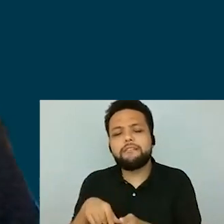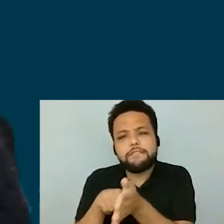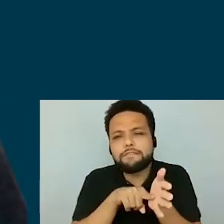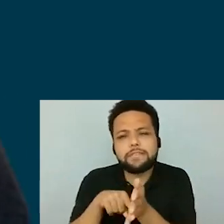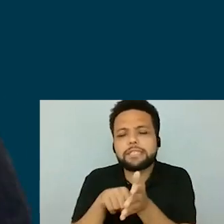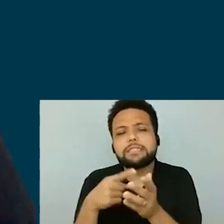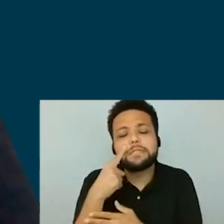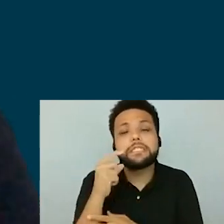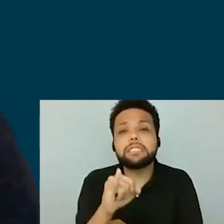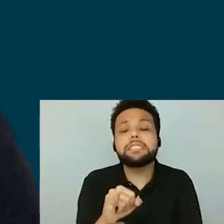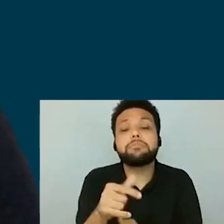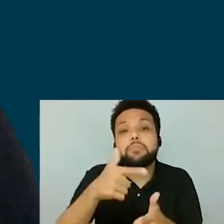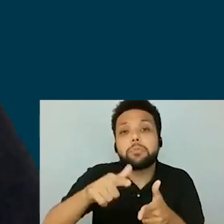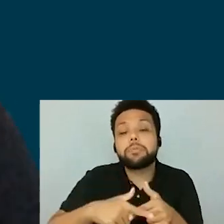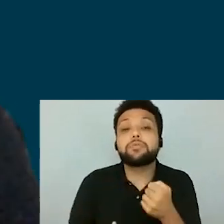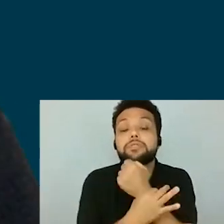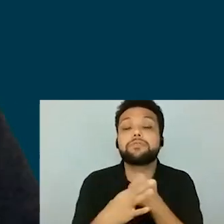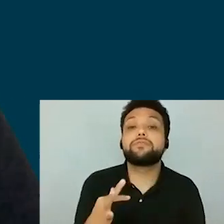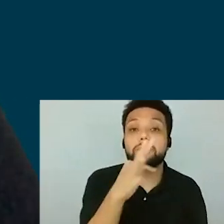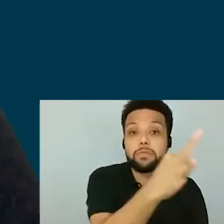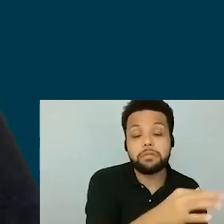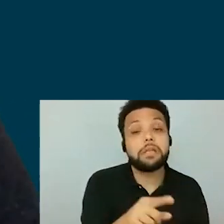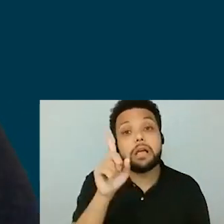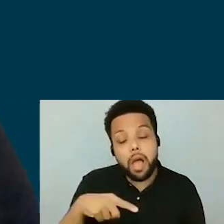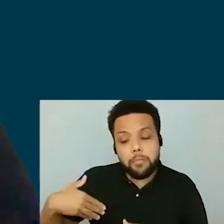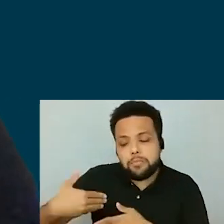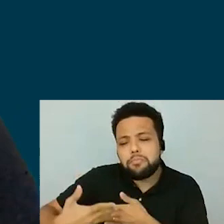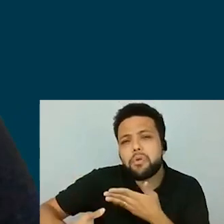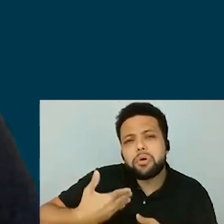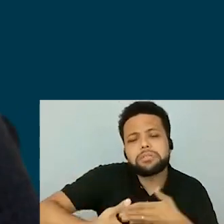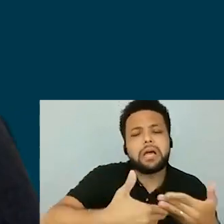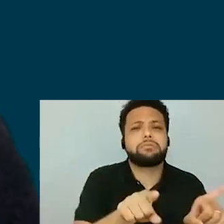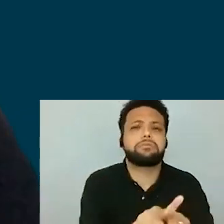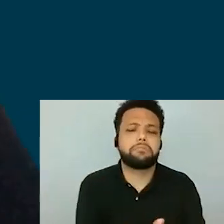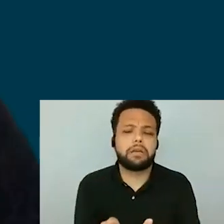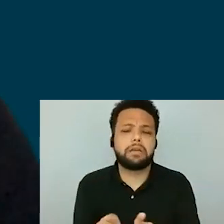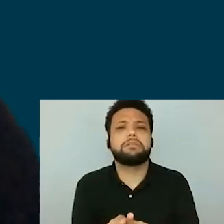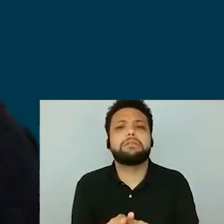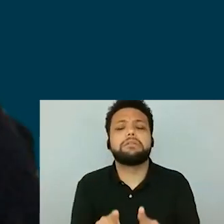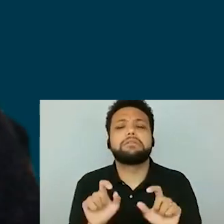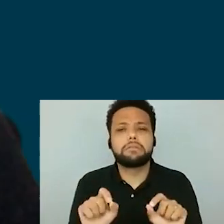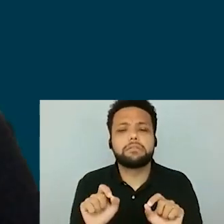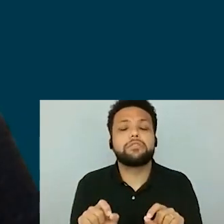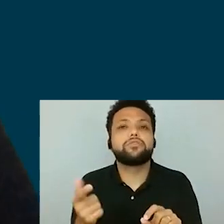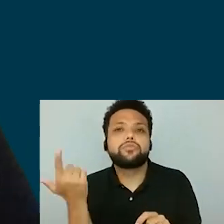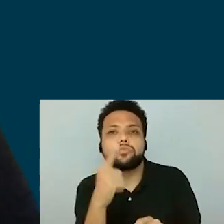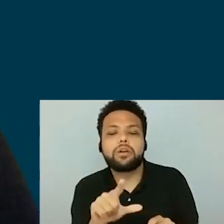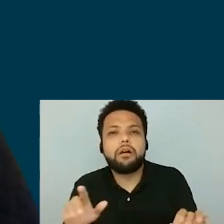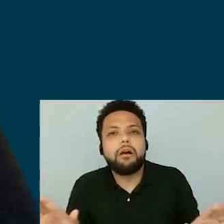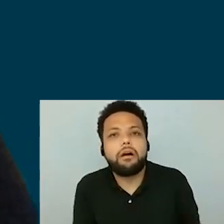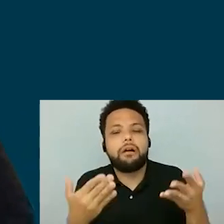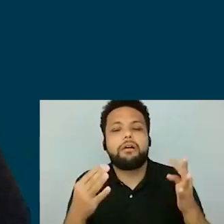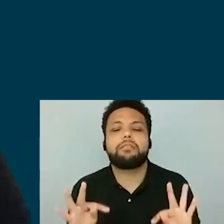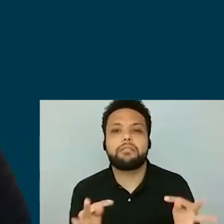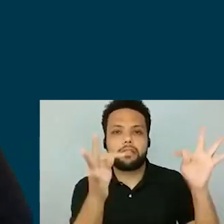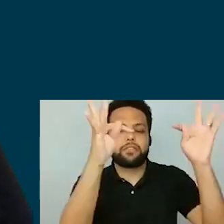evitar de problemas de segurança no futuro. Então, foi um processo também de fomentar essa tecnologia e apresentar